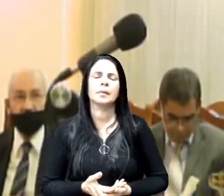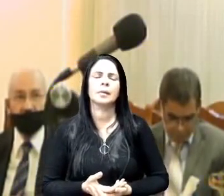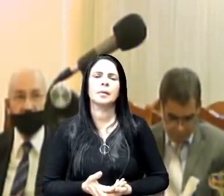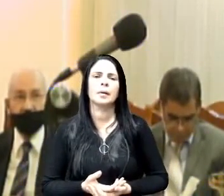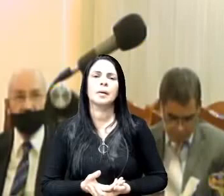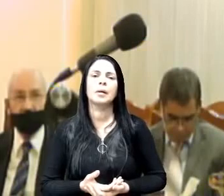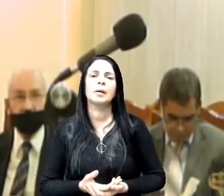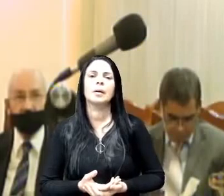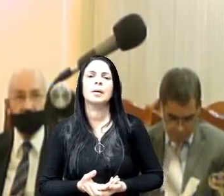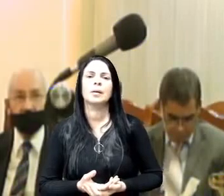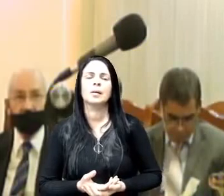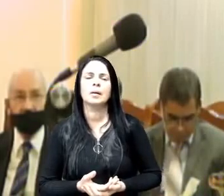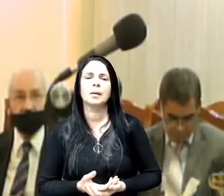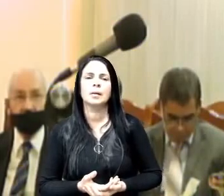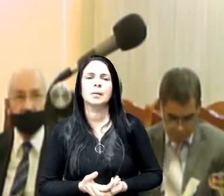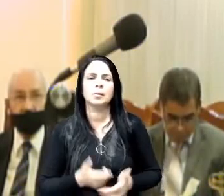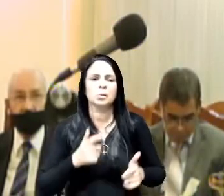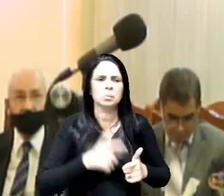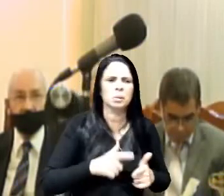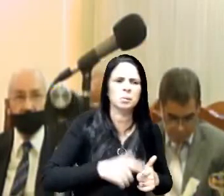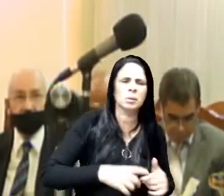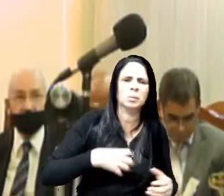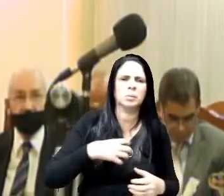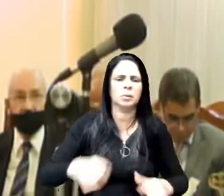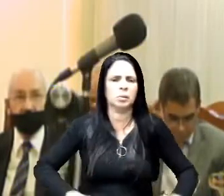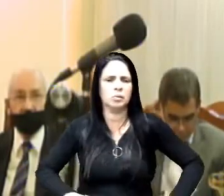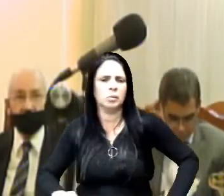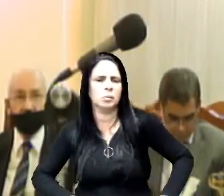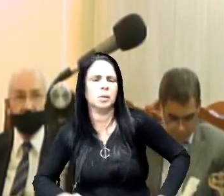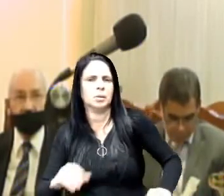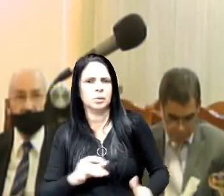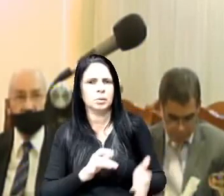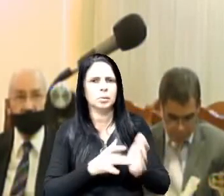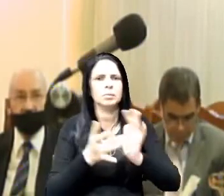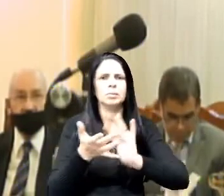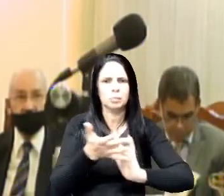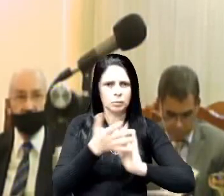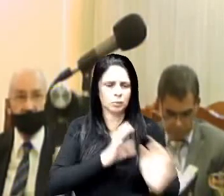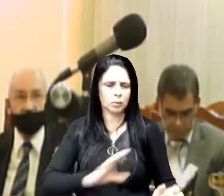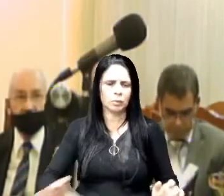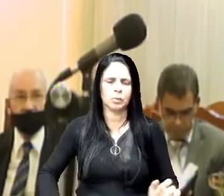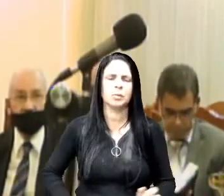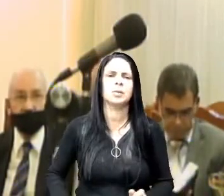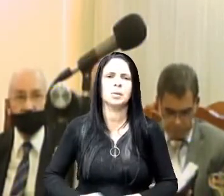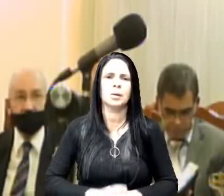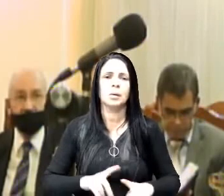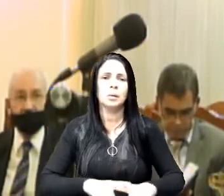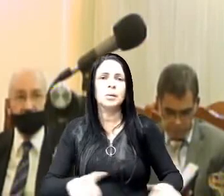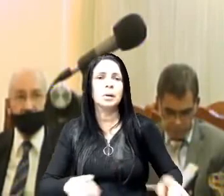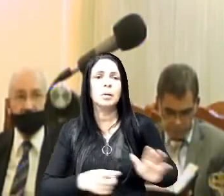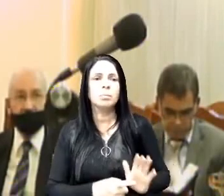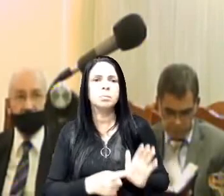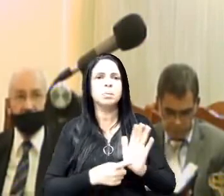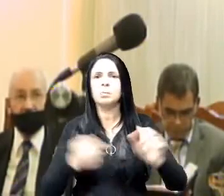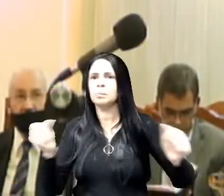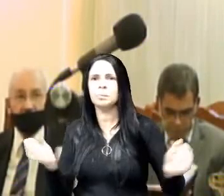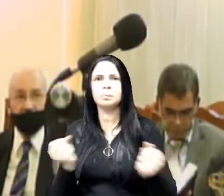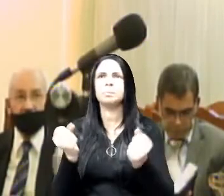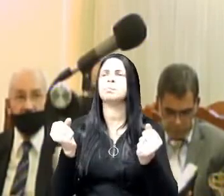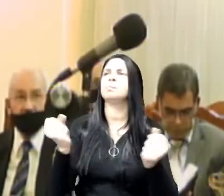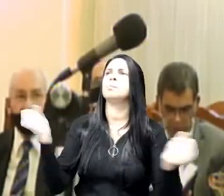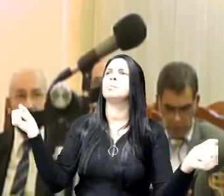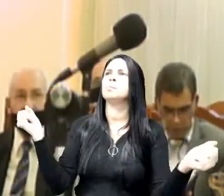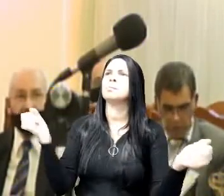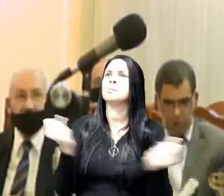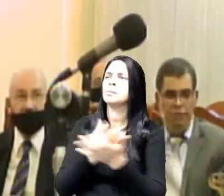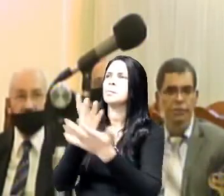aflições de Cristo, para que também, na revelação da sua glória, os